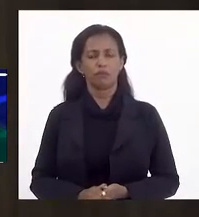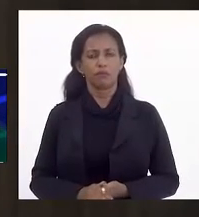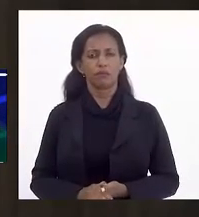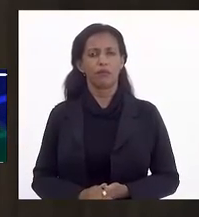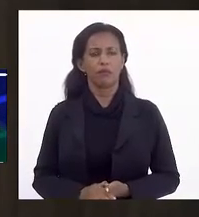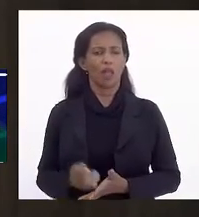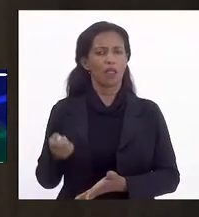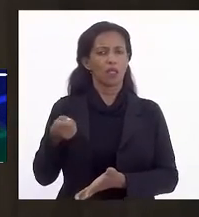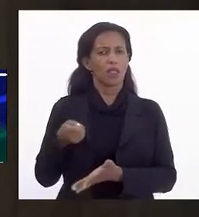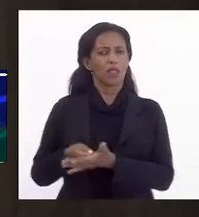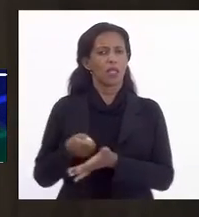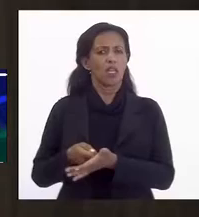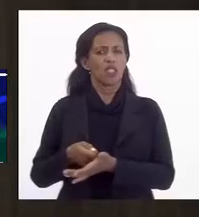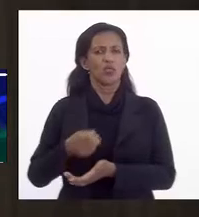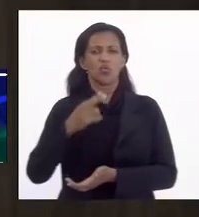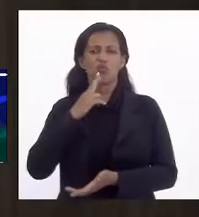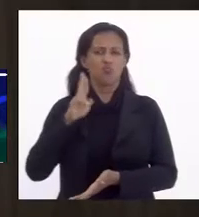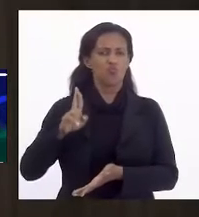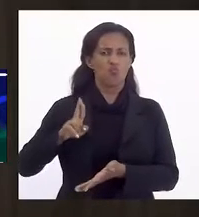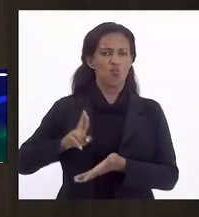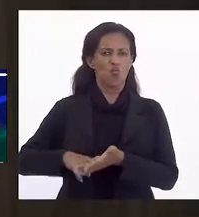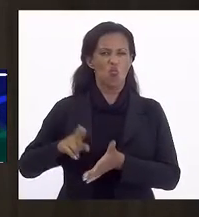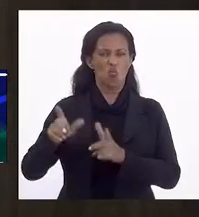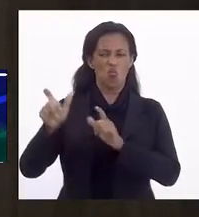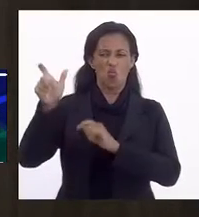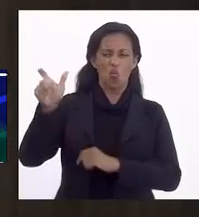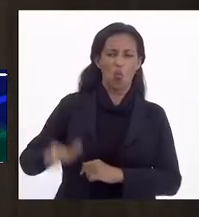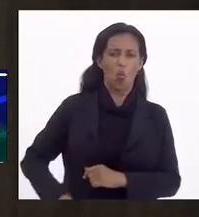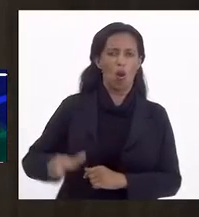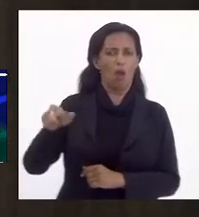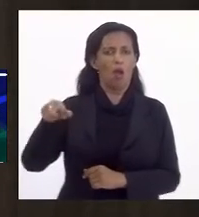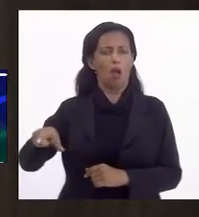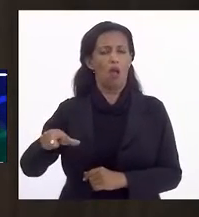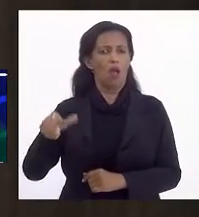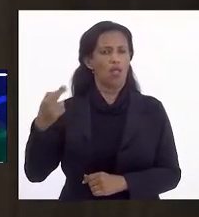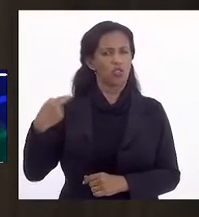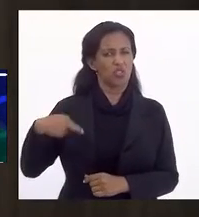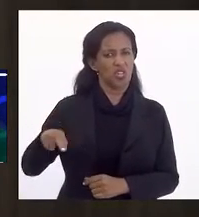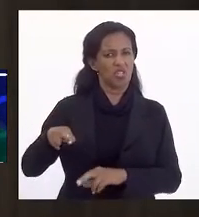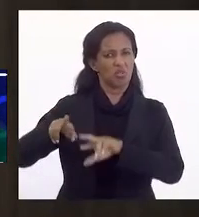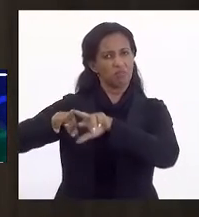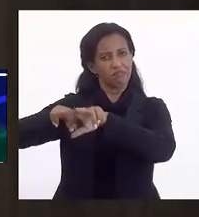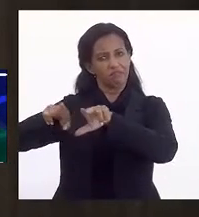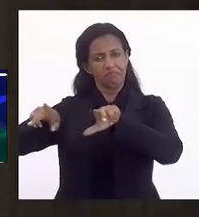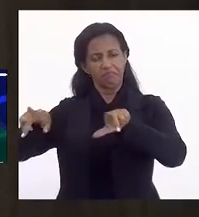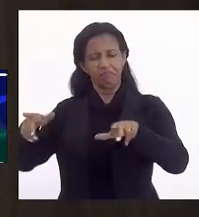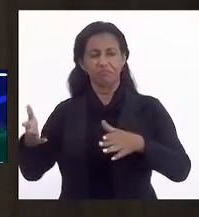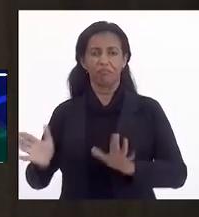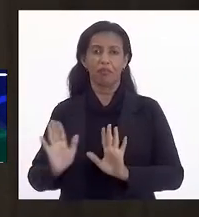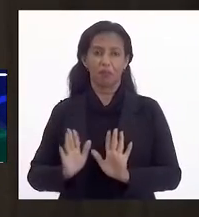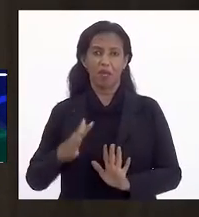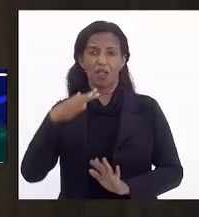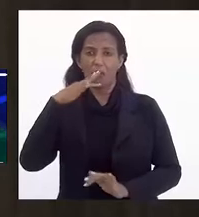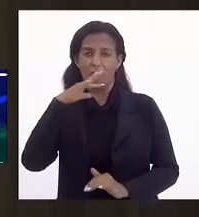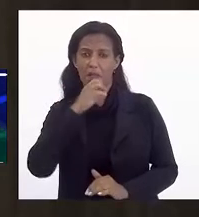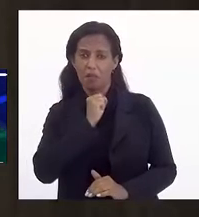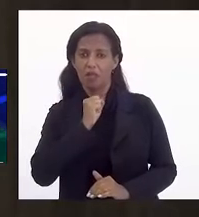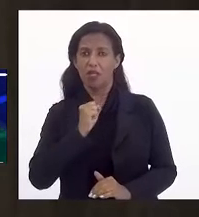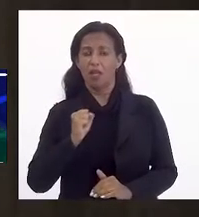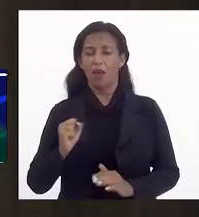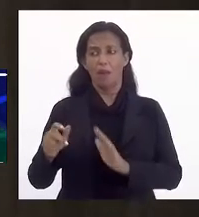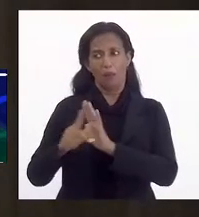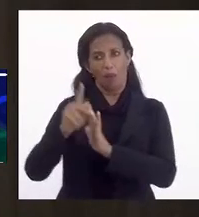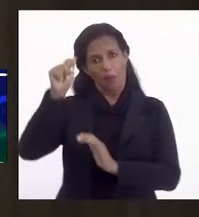da tentativa de não reconhecer, de vilipendiar as religiões de modo geral, mas notadamente nós temos percebido de matriz